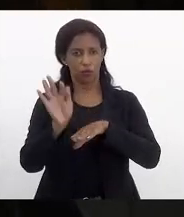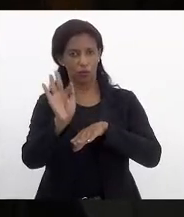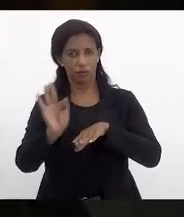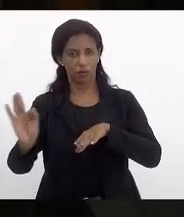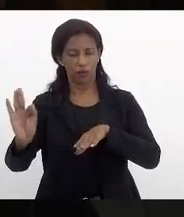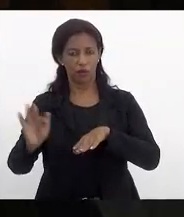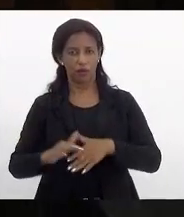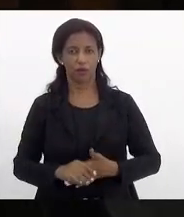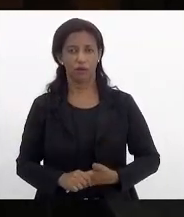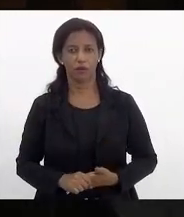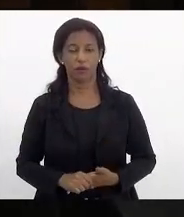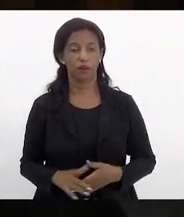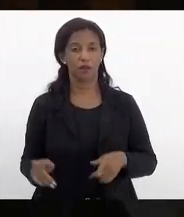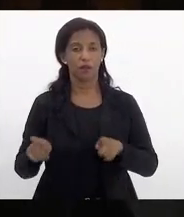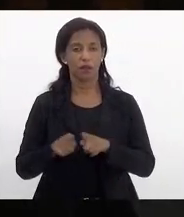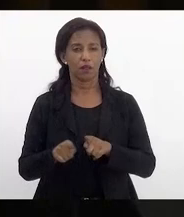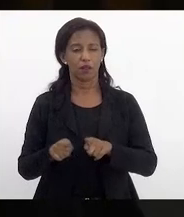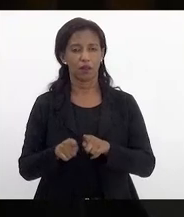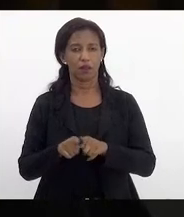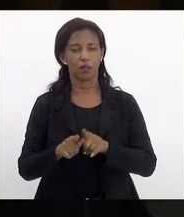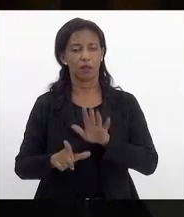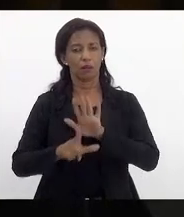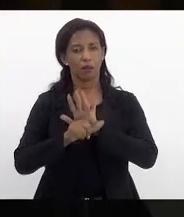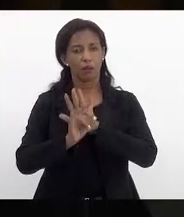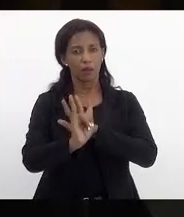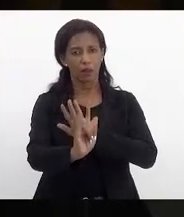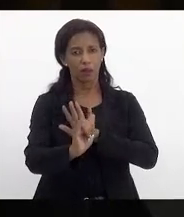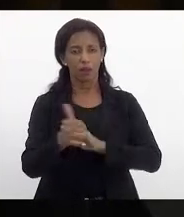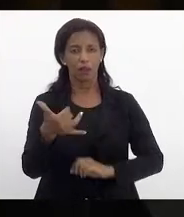Federal e também na lei